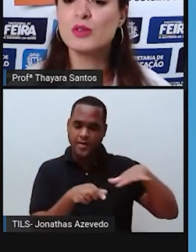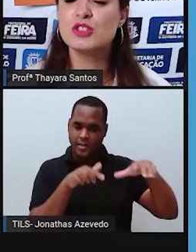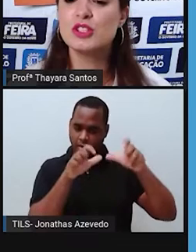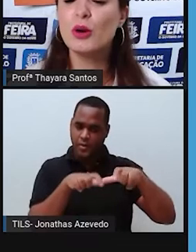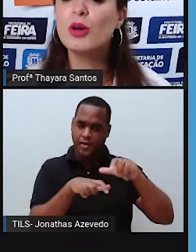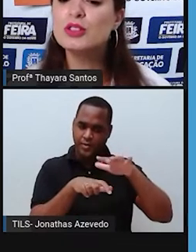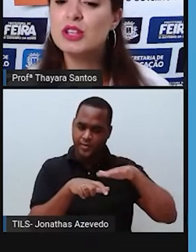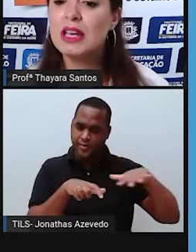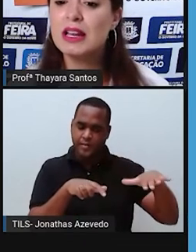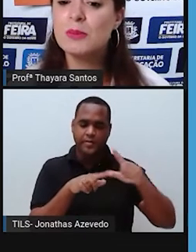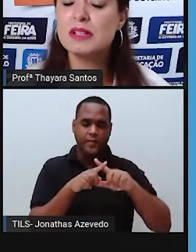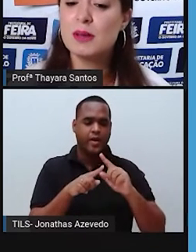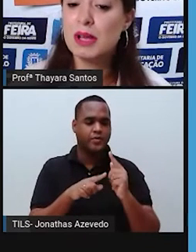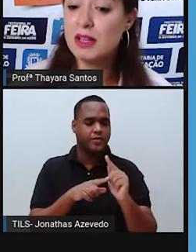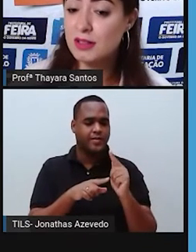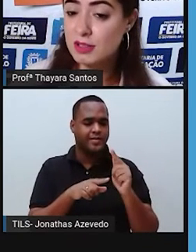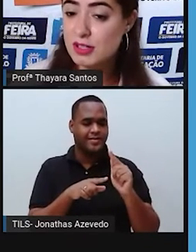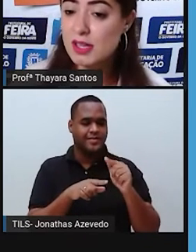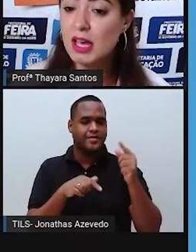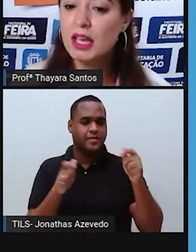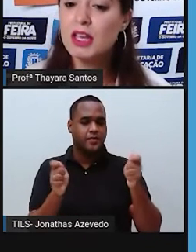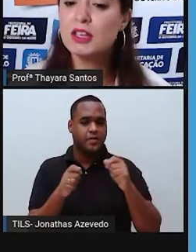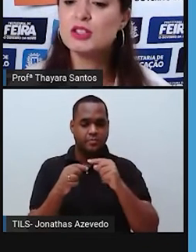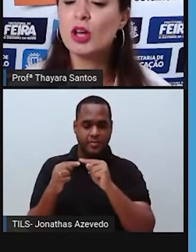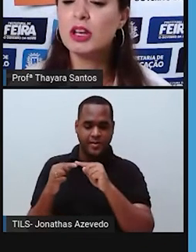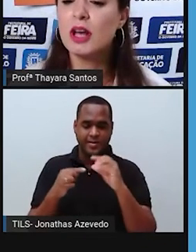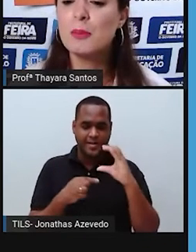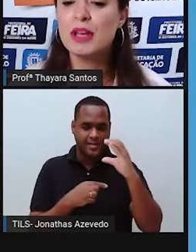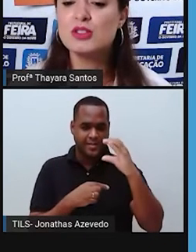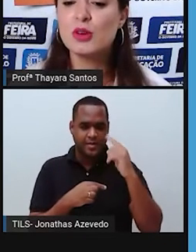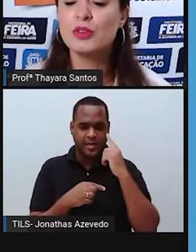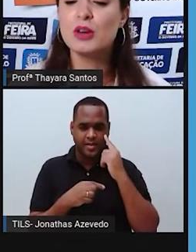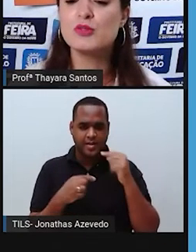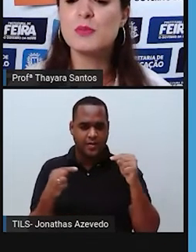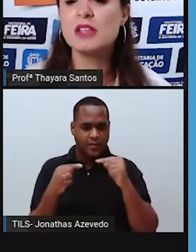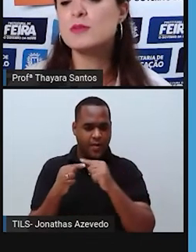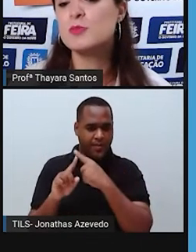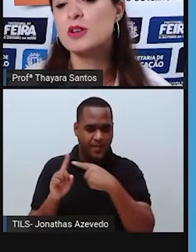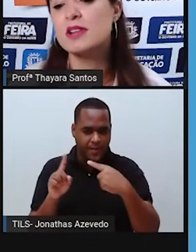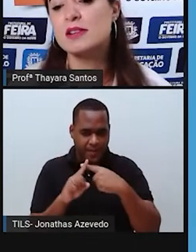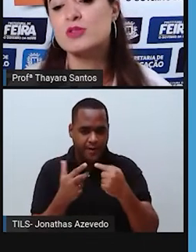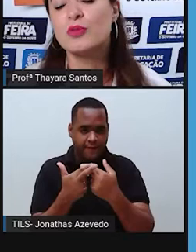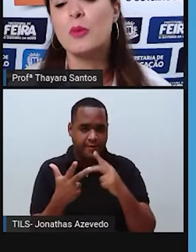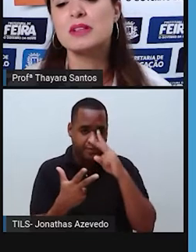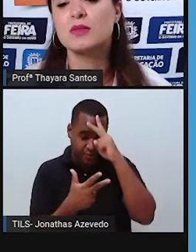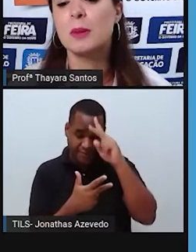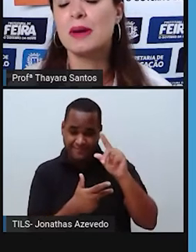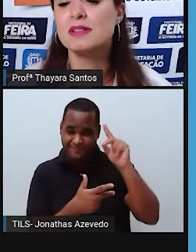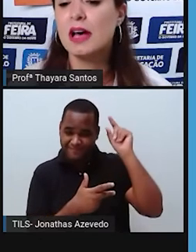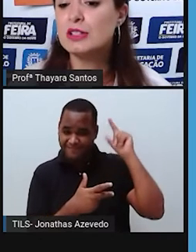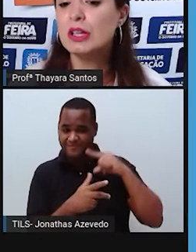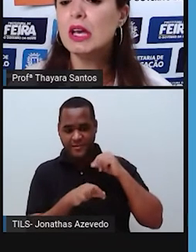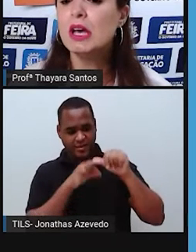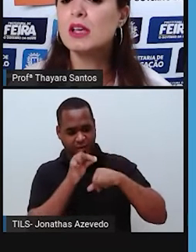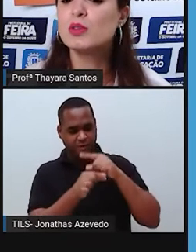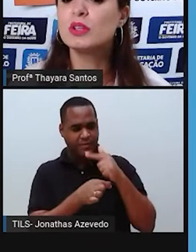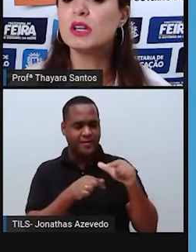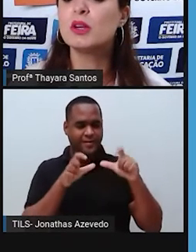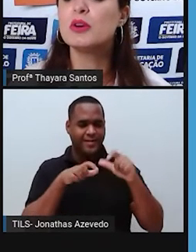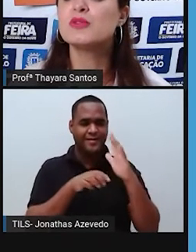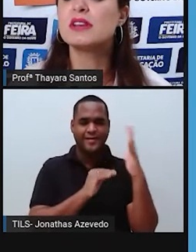com condições de geologia e clima semelhantes e que historicamente sofreram os mesmos processos de formação da paisagem,